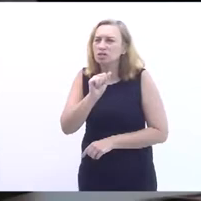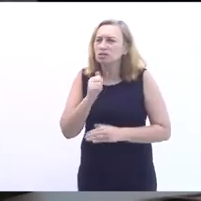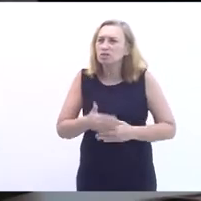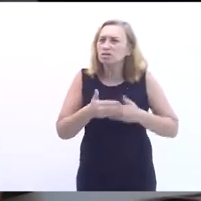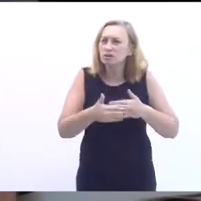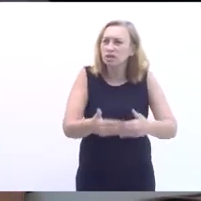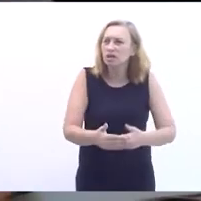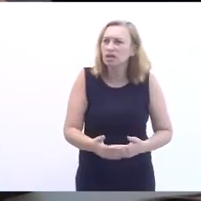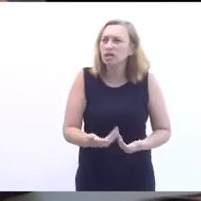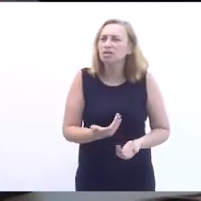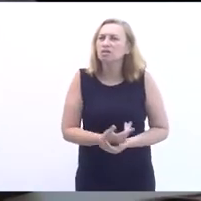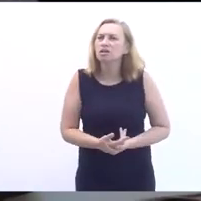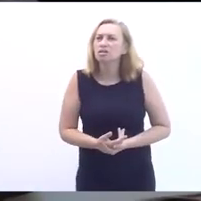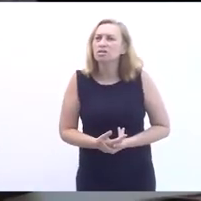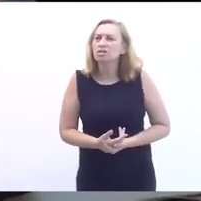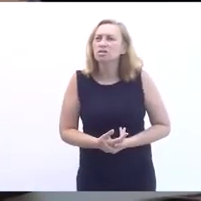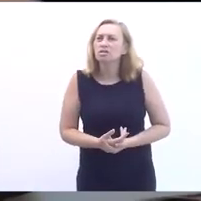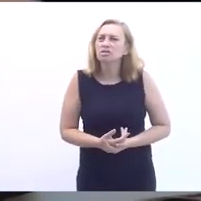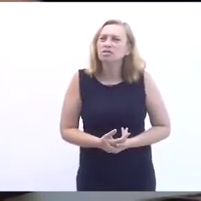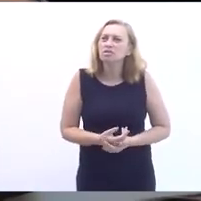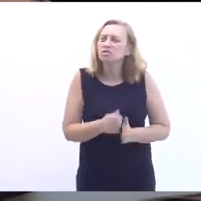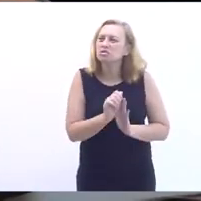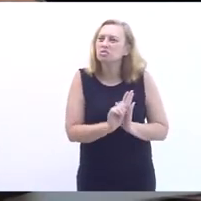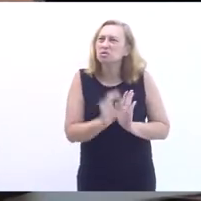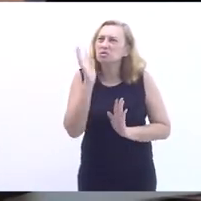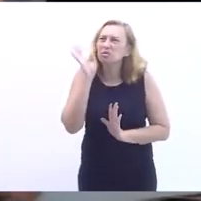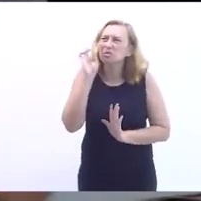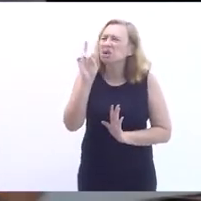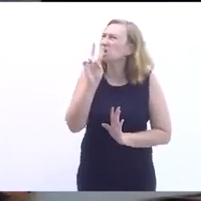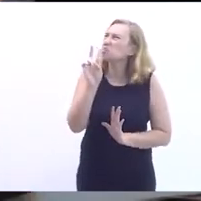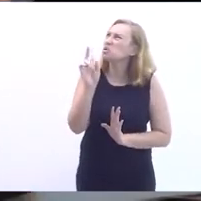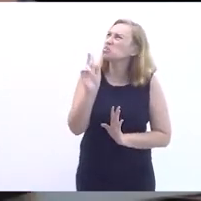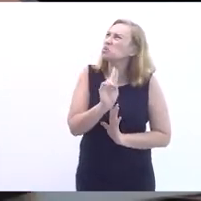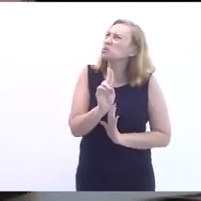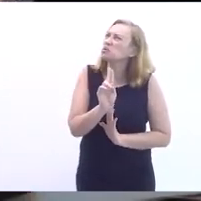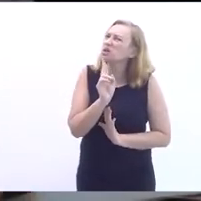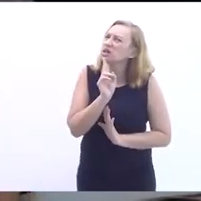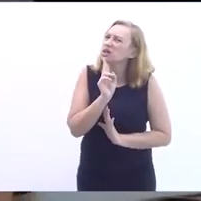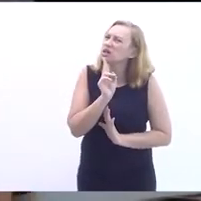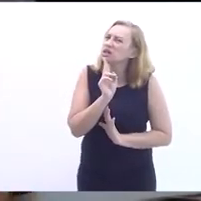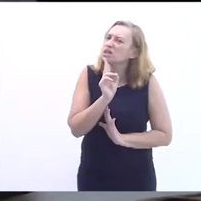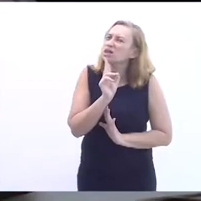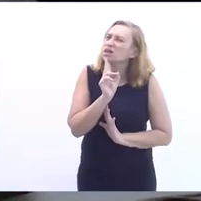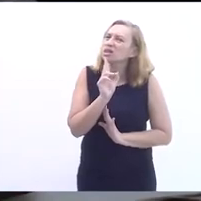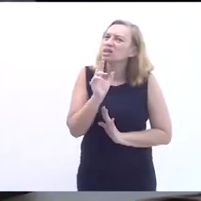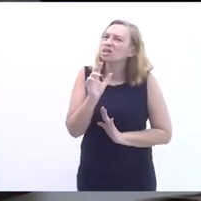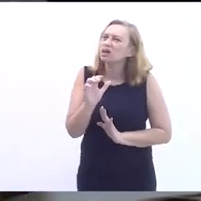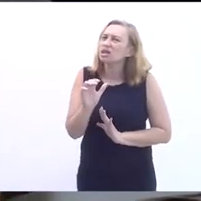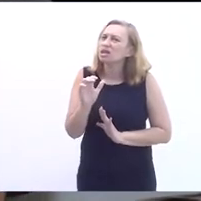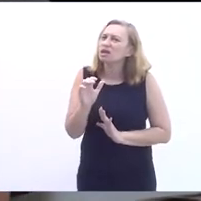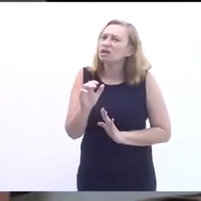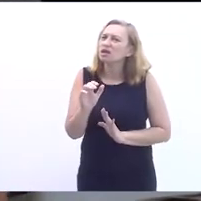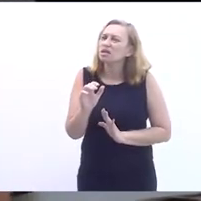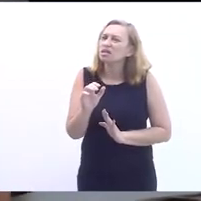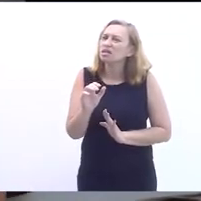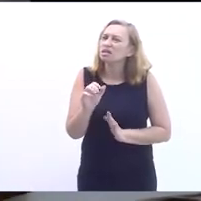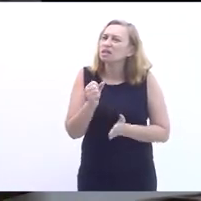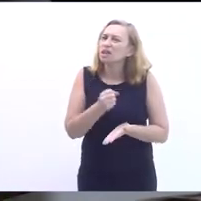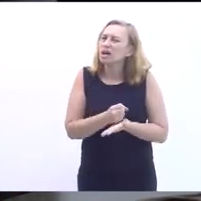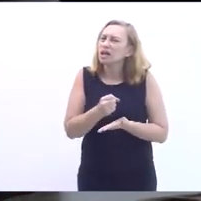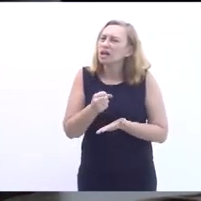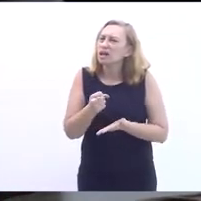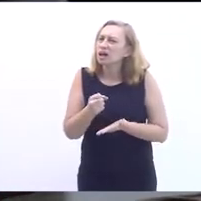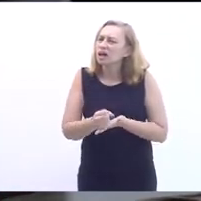veja o relatório da ONU Miguelzinho nome relatório de inspeção Nacional das Comunidades